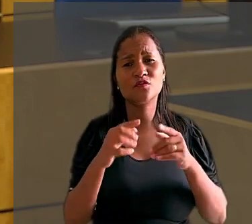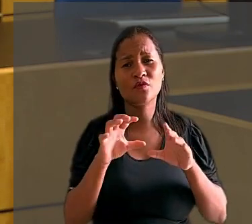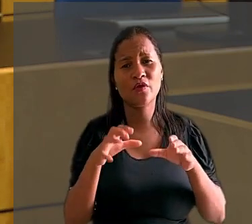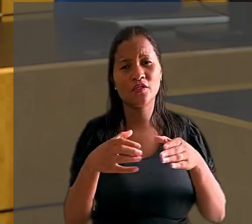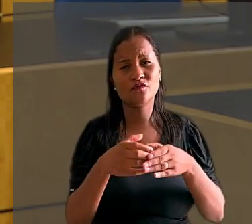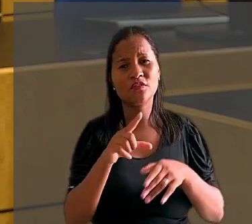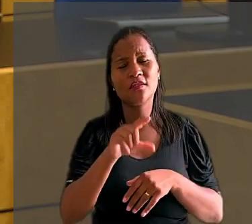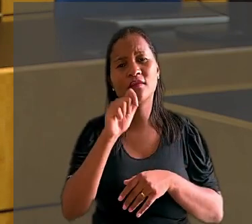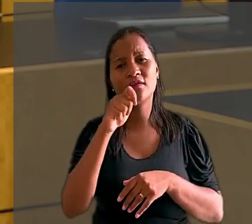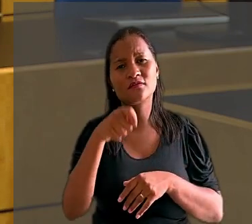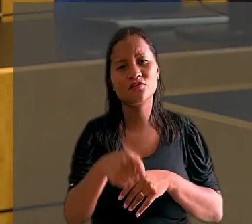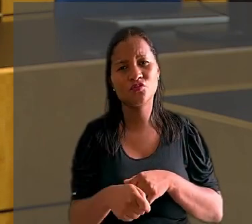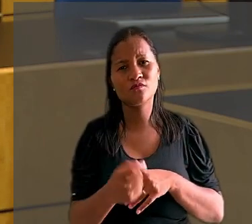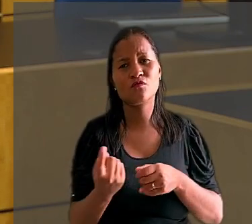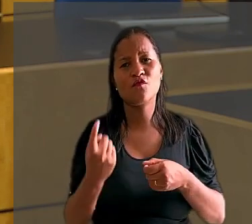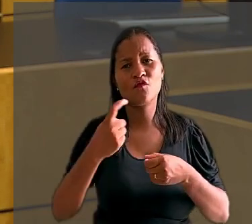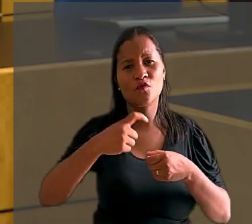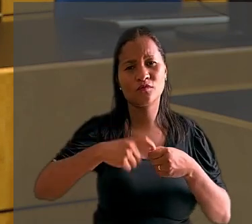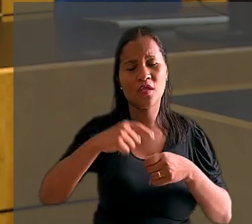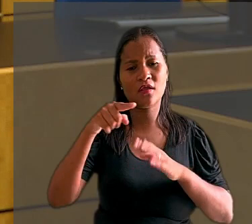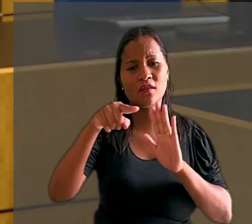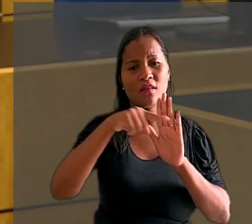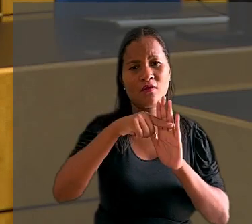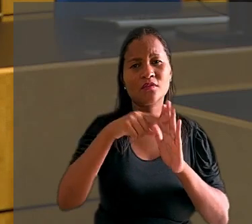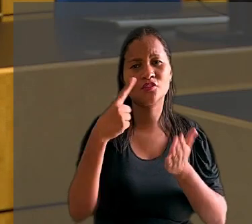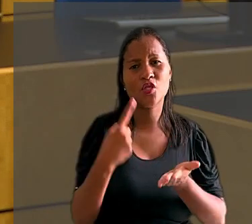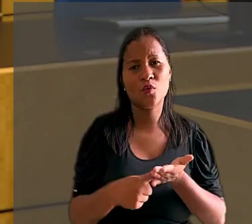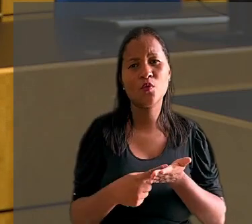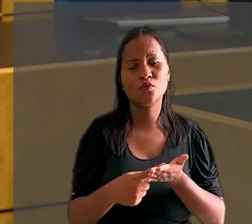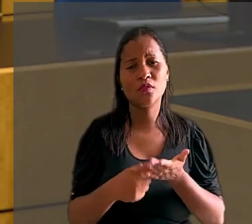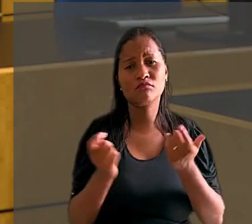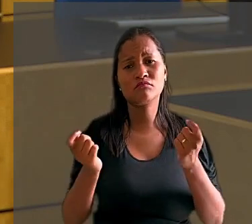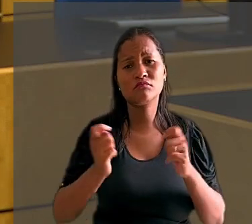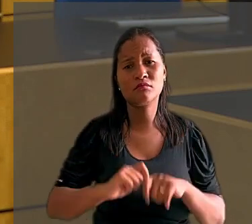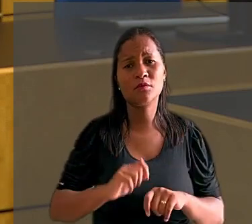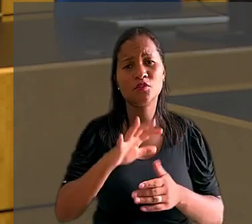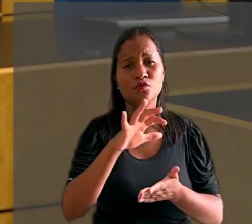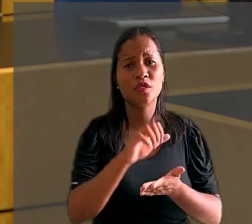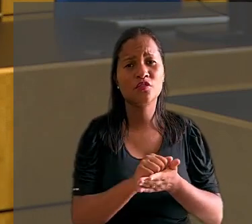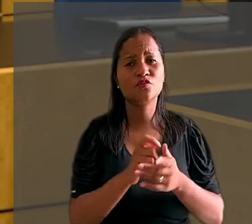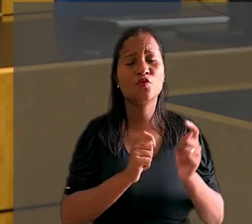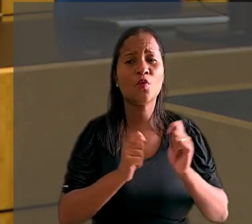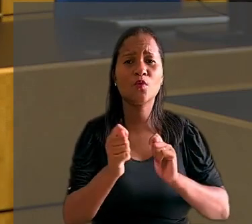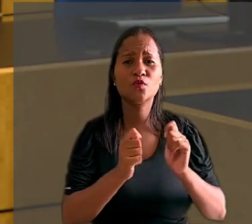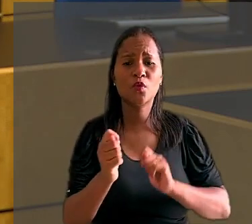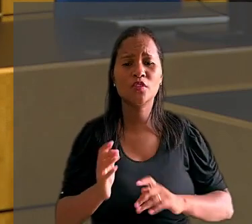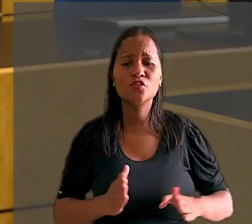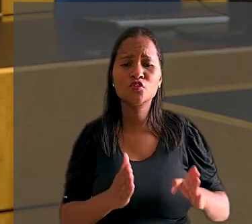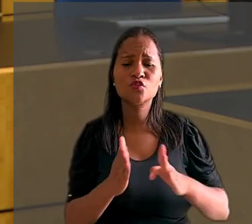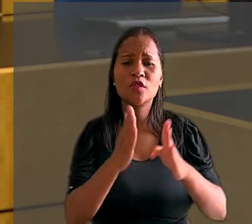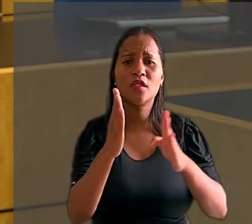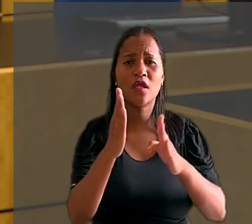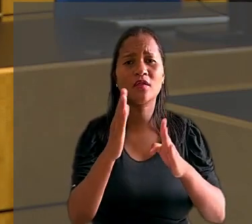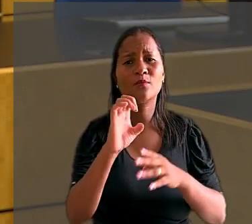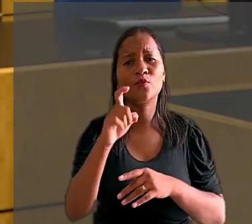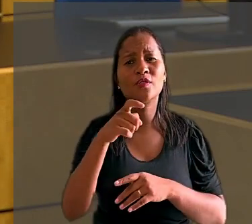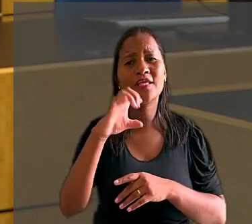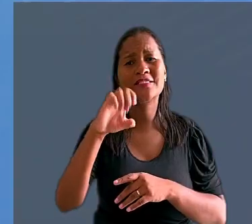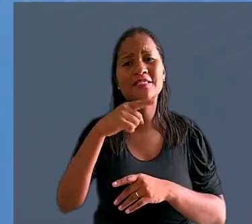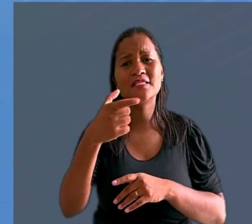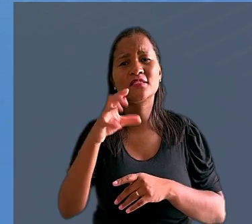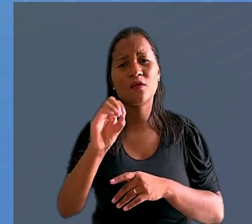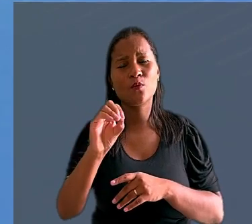dissídios coletivos decidiu restabelecer cláusula de acordo que permite o registro de controle de jornada por